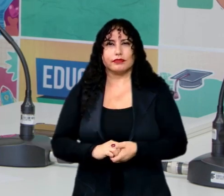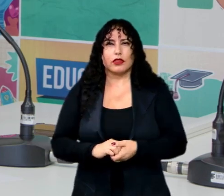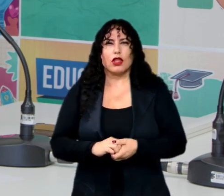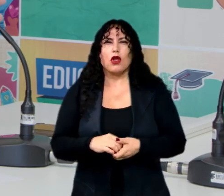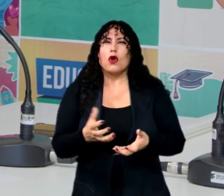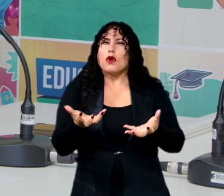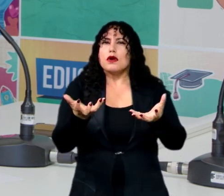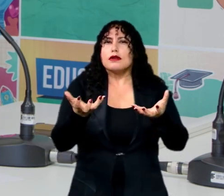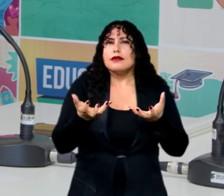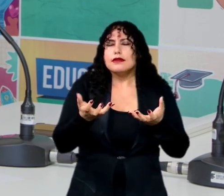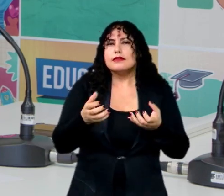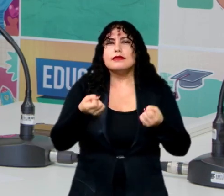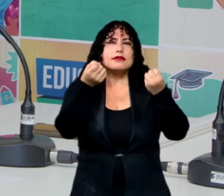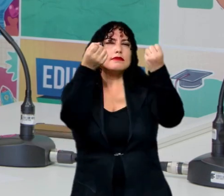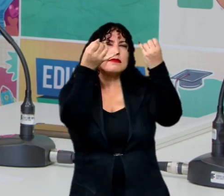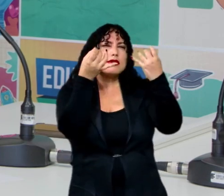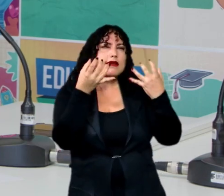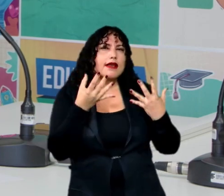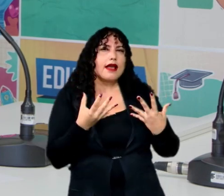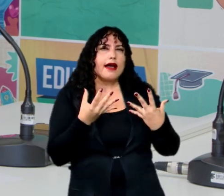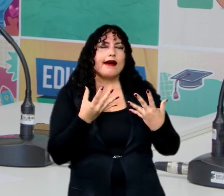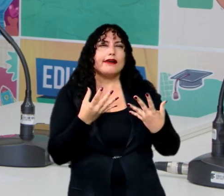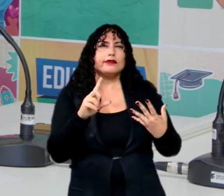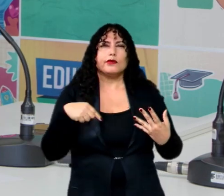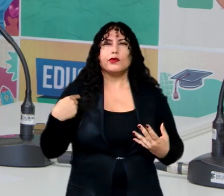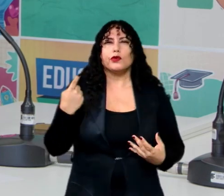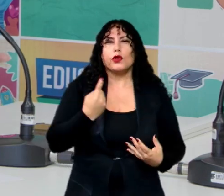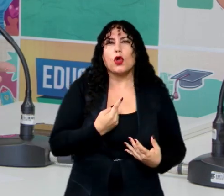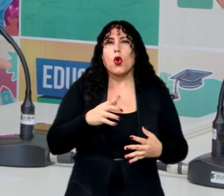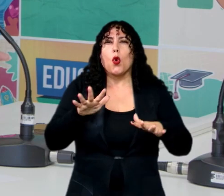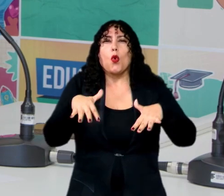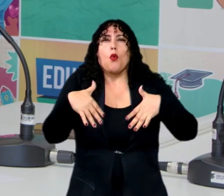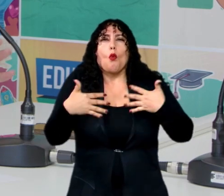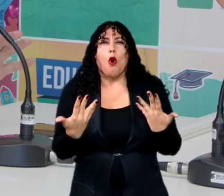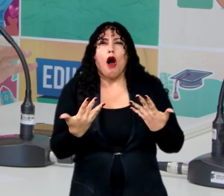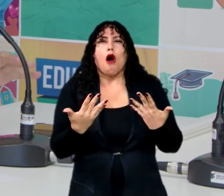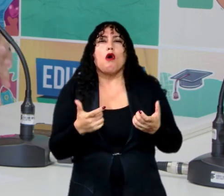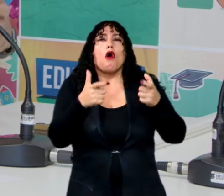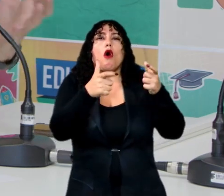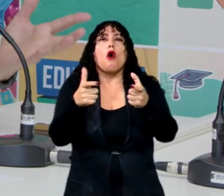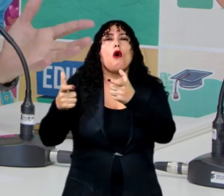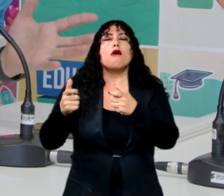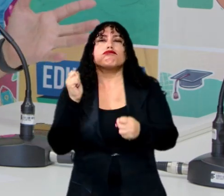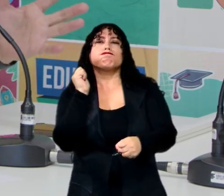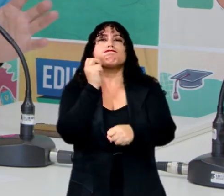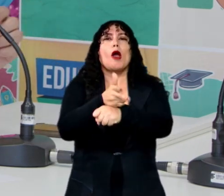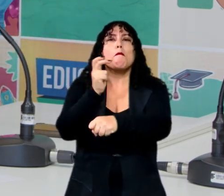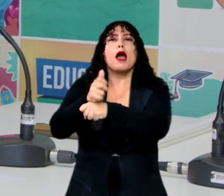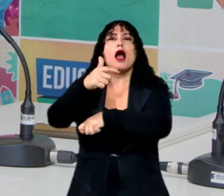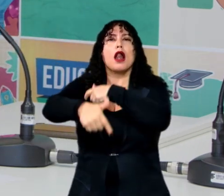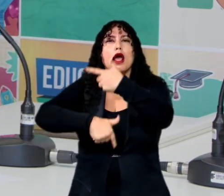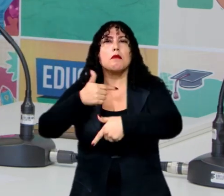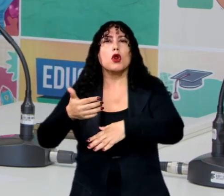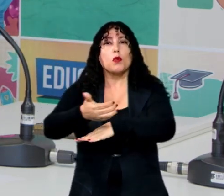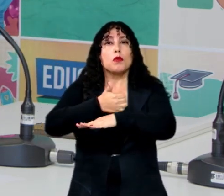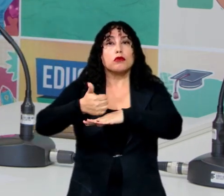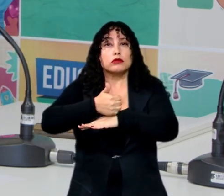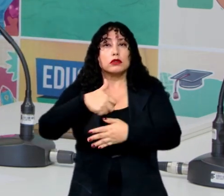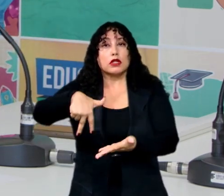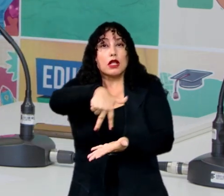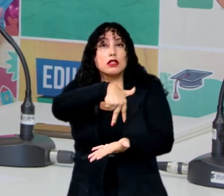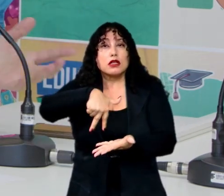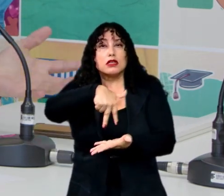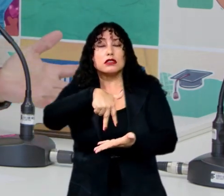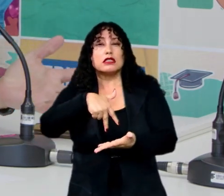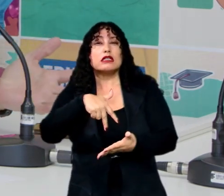eu queria que o senhor pudesse falar para a gente quais as atuações assim, possíveis, né, desse profissional da dança, que às